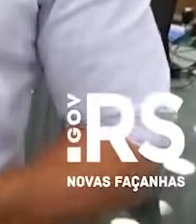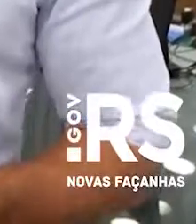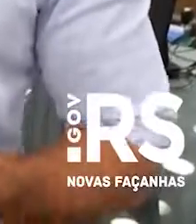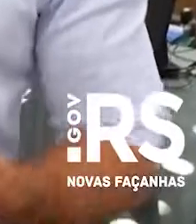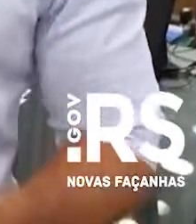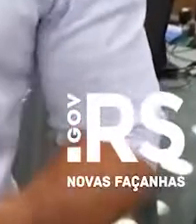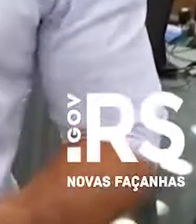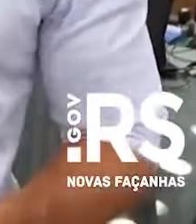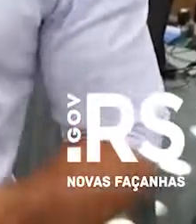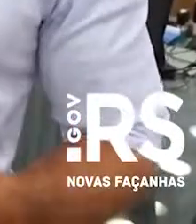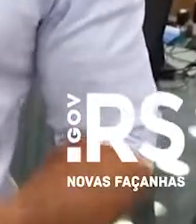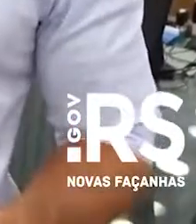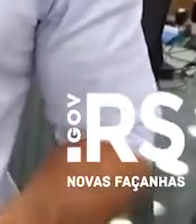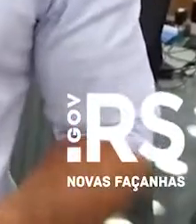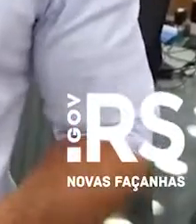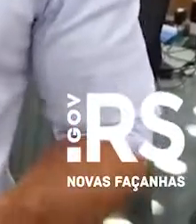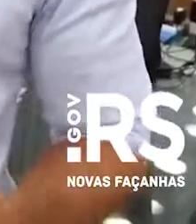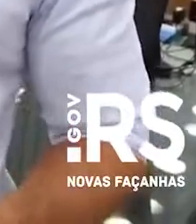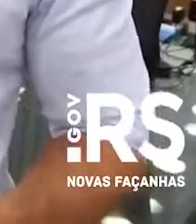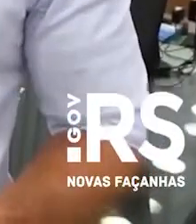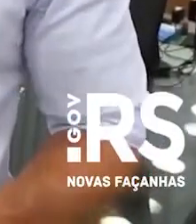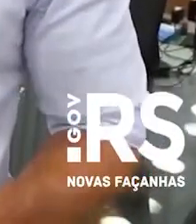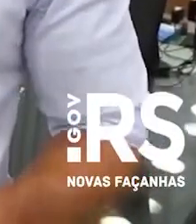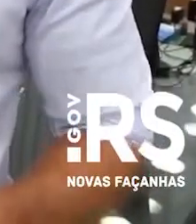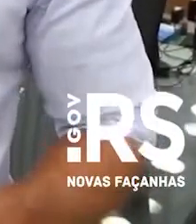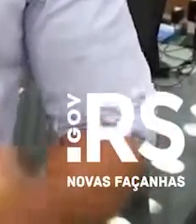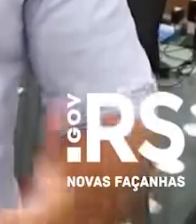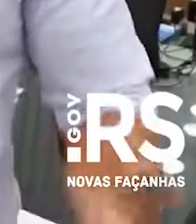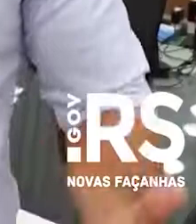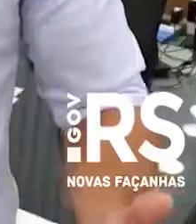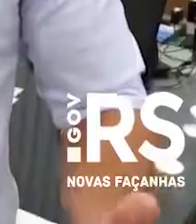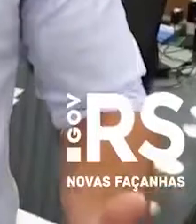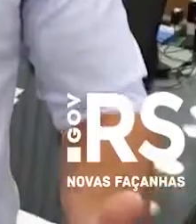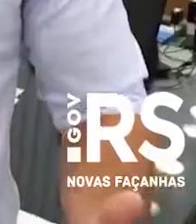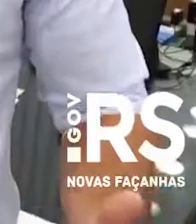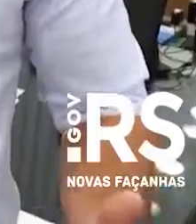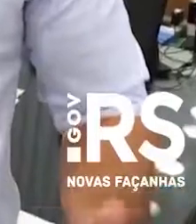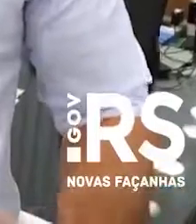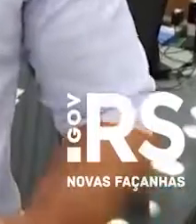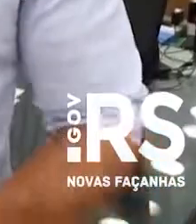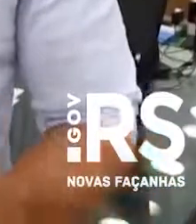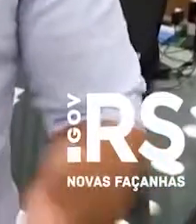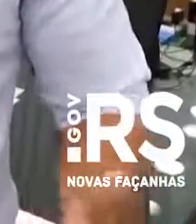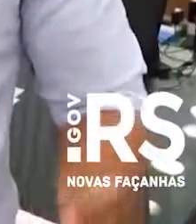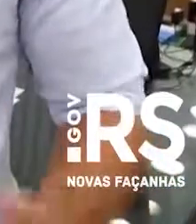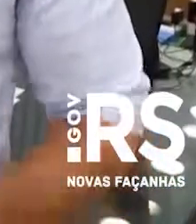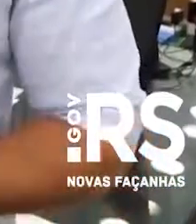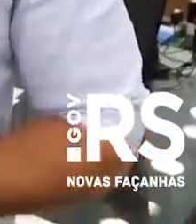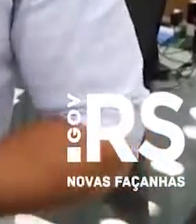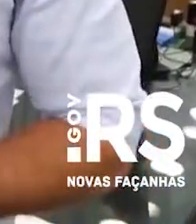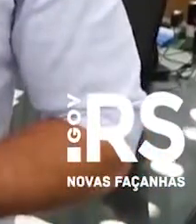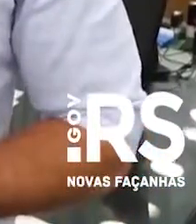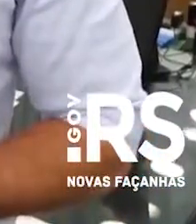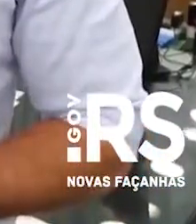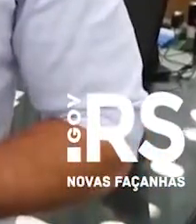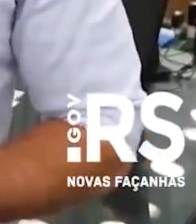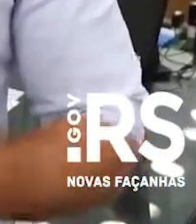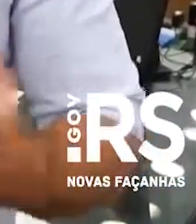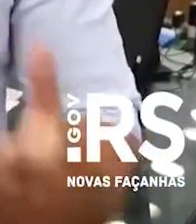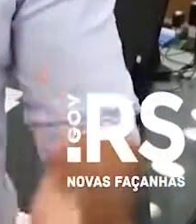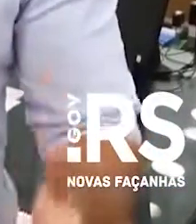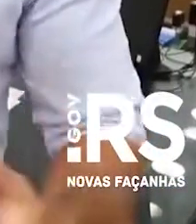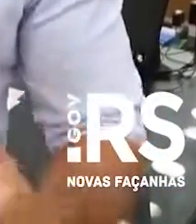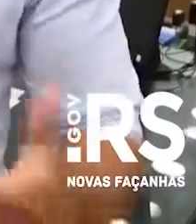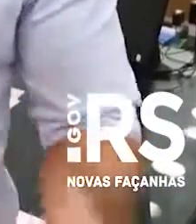cima da saúde, da dor das pessoas e do medo, tentam ter algum lucro excessivo em cima de alguns